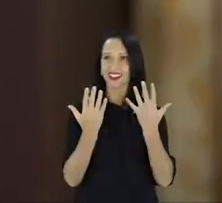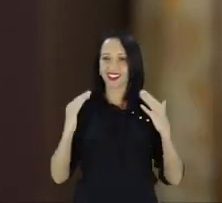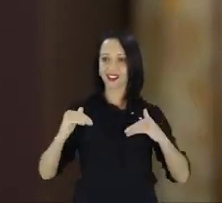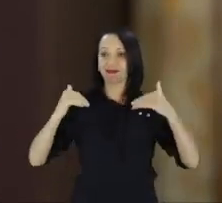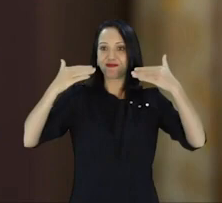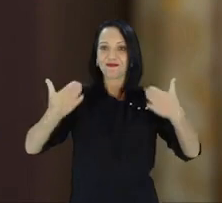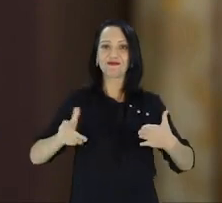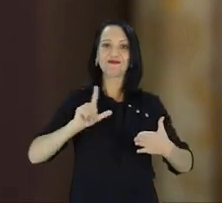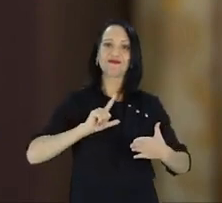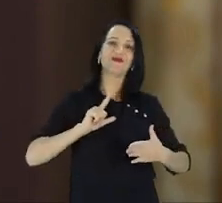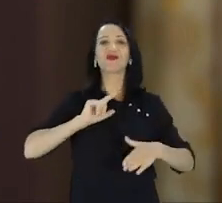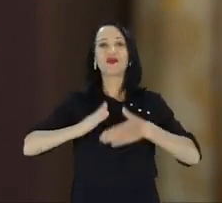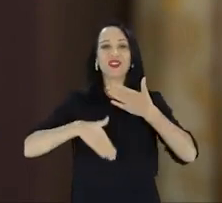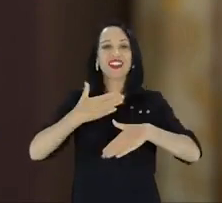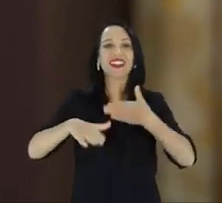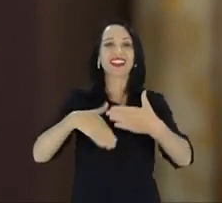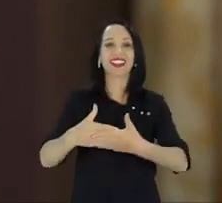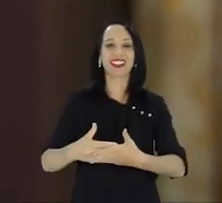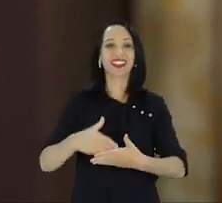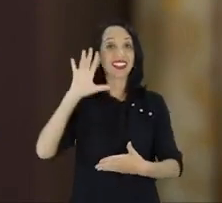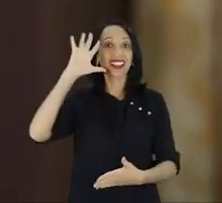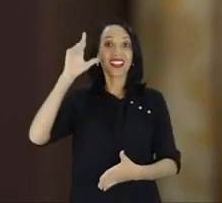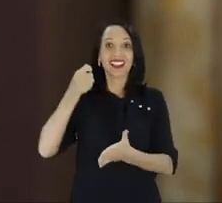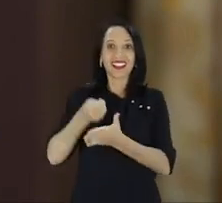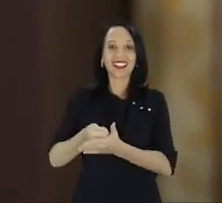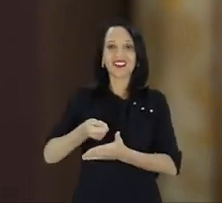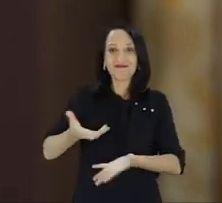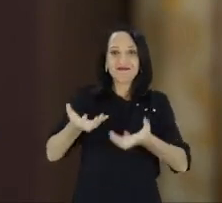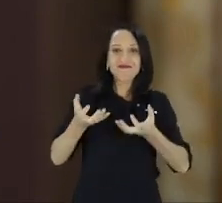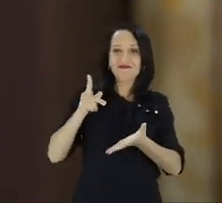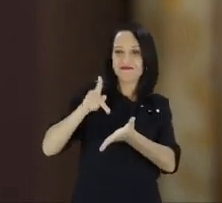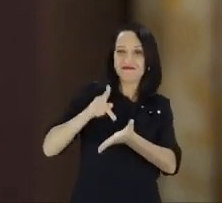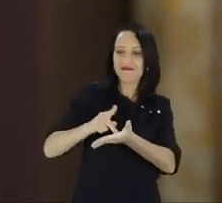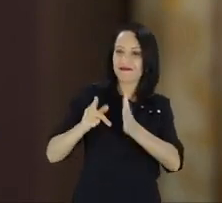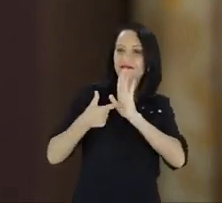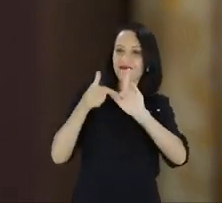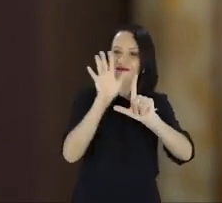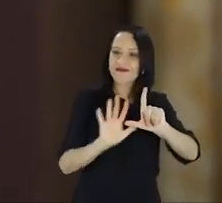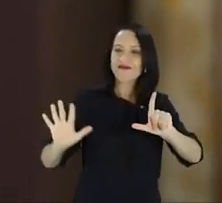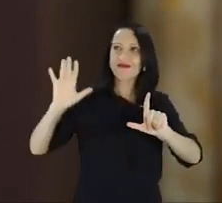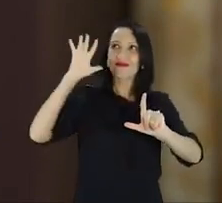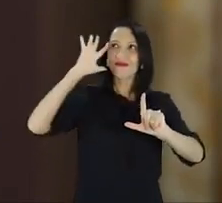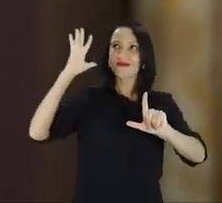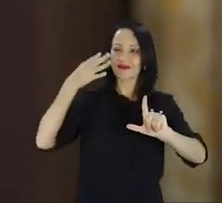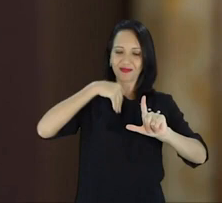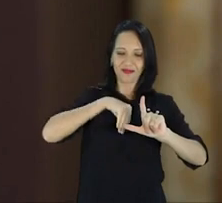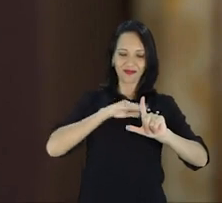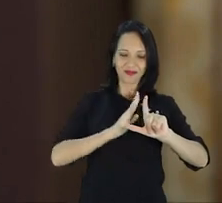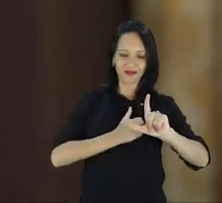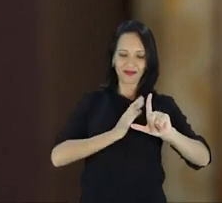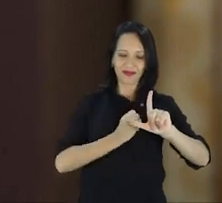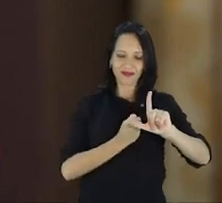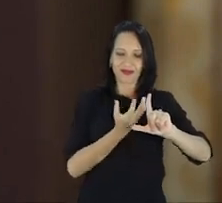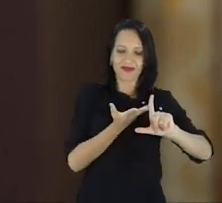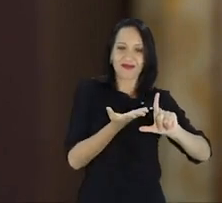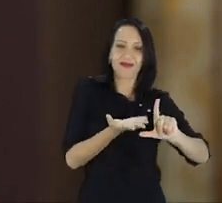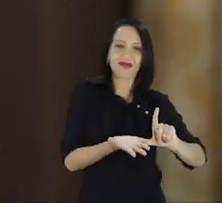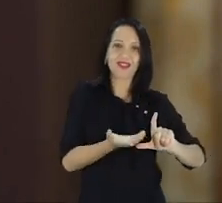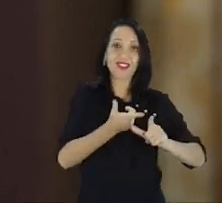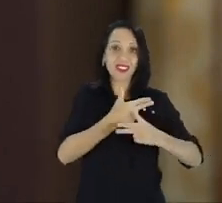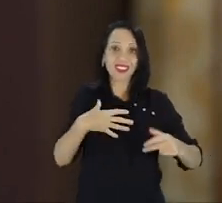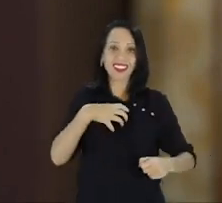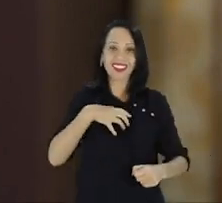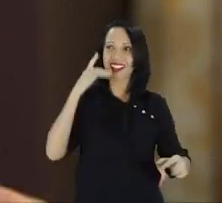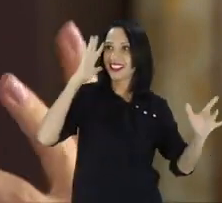eu fui nessa sair nessa Grande Jornada Na verdade eu decidi que eu queria mesmo conseguir expressar essas imagens que estavam no meu dentro do meu coração essas coisas que